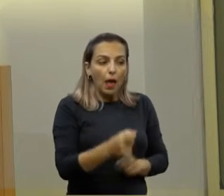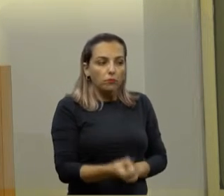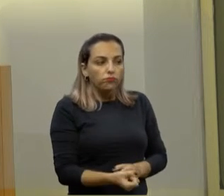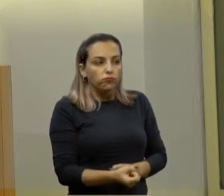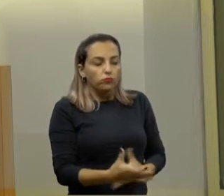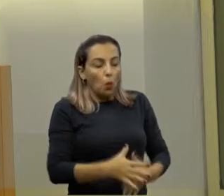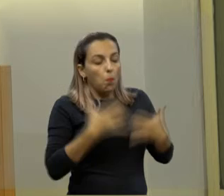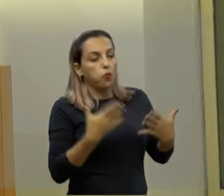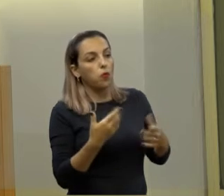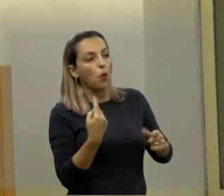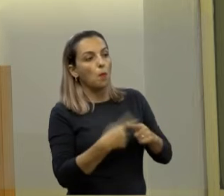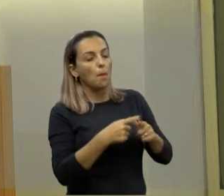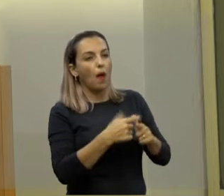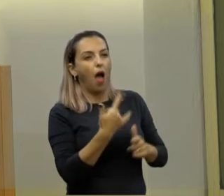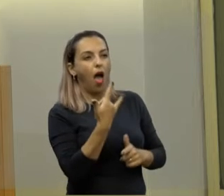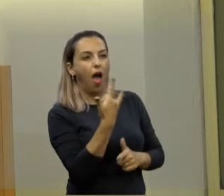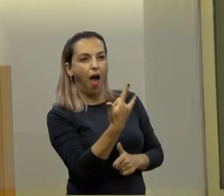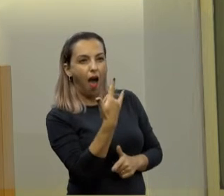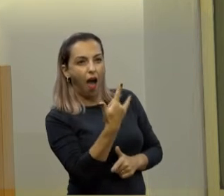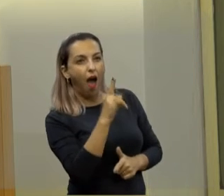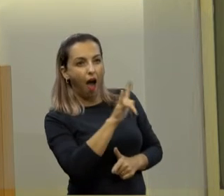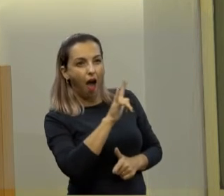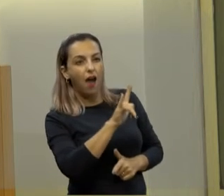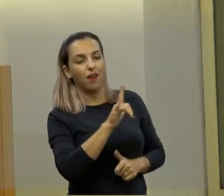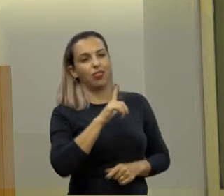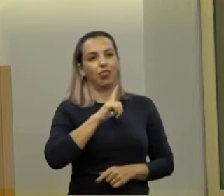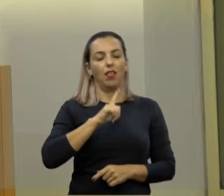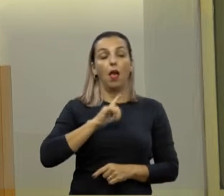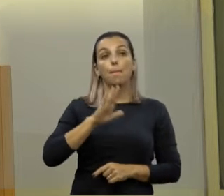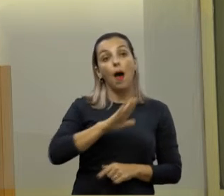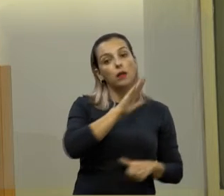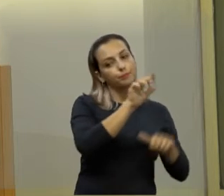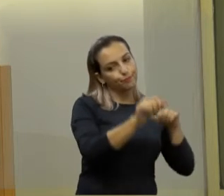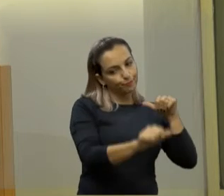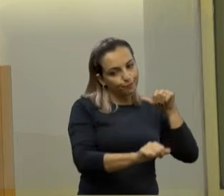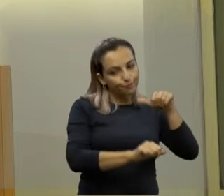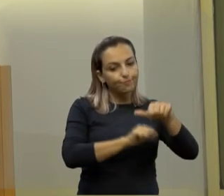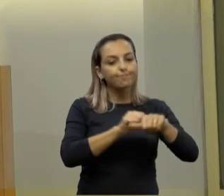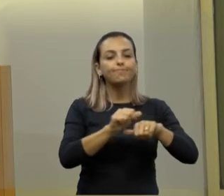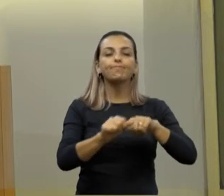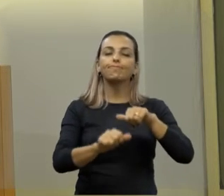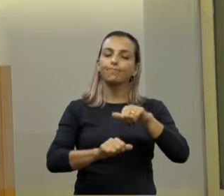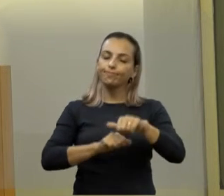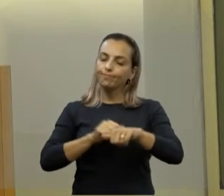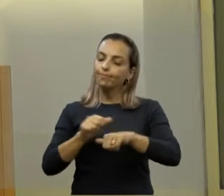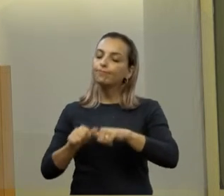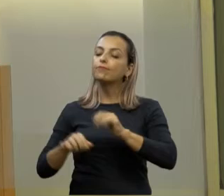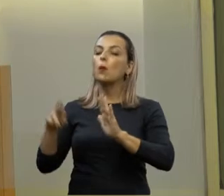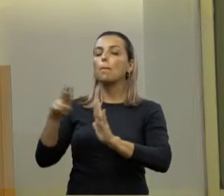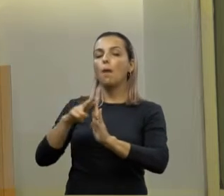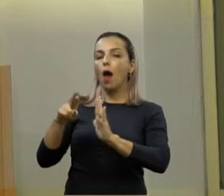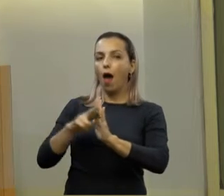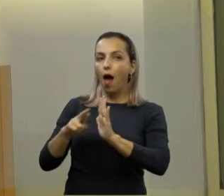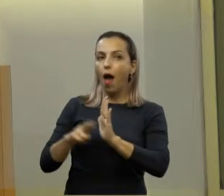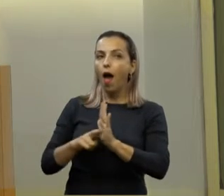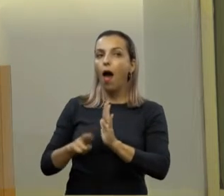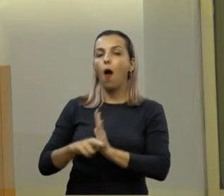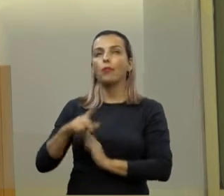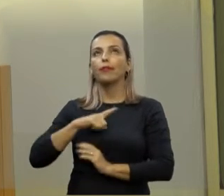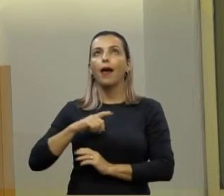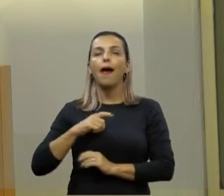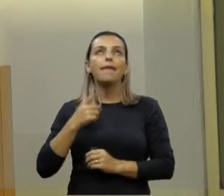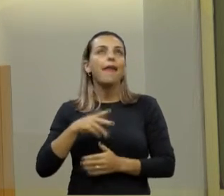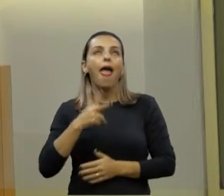então a modernidade vem chegando e as coisas vão mudando Esse é uma Regra geral né Nós temos o